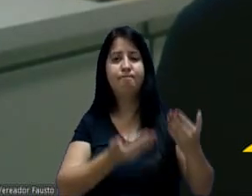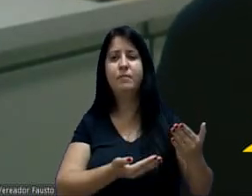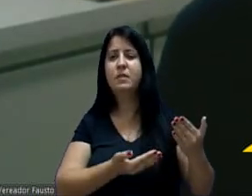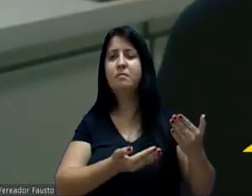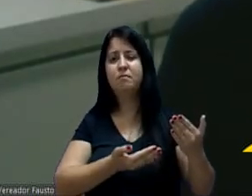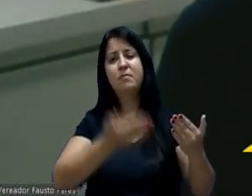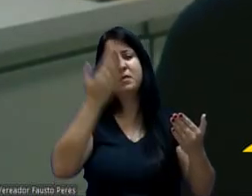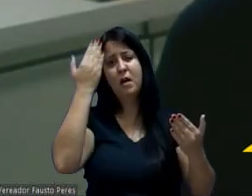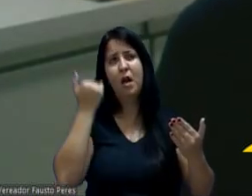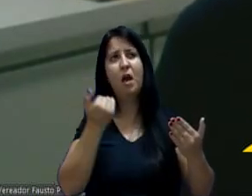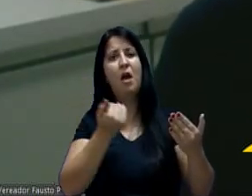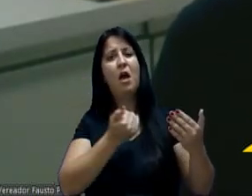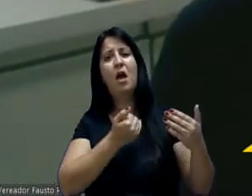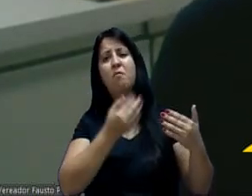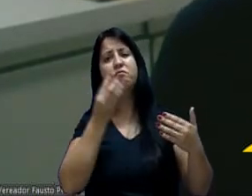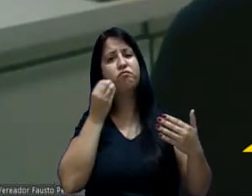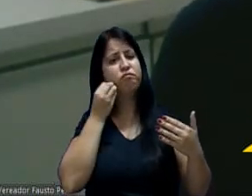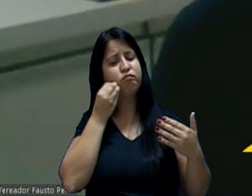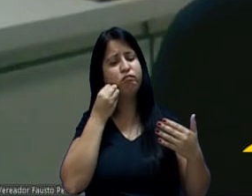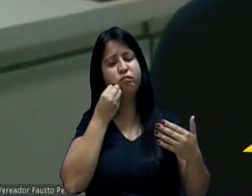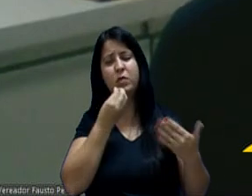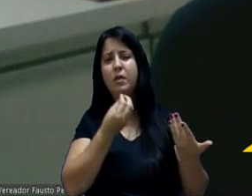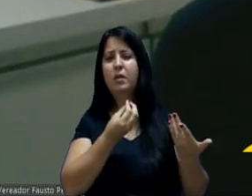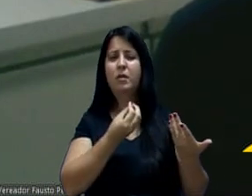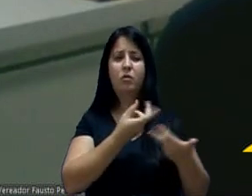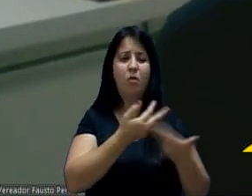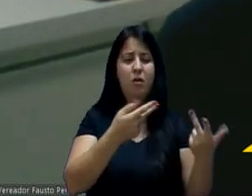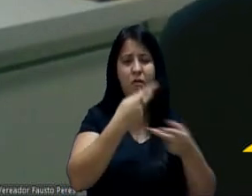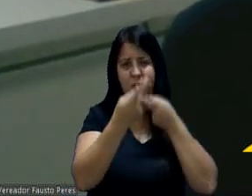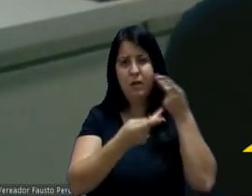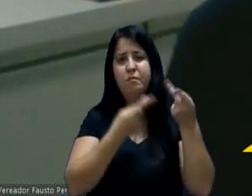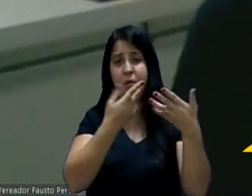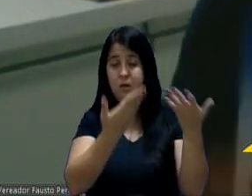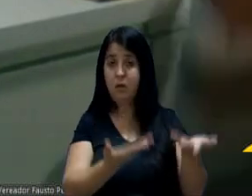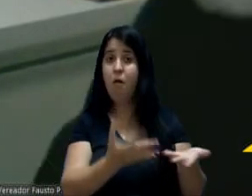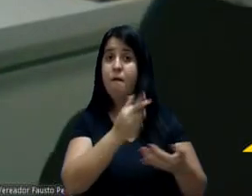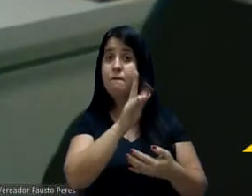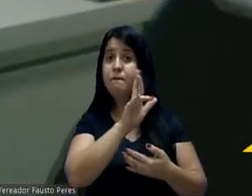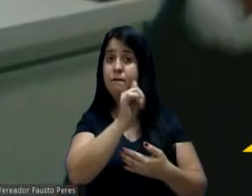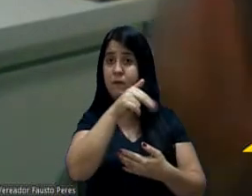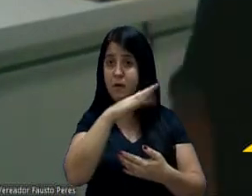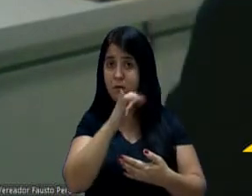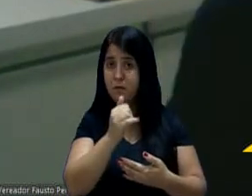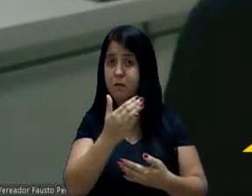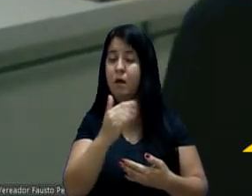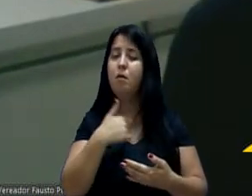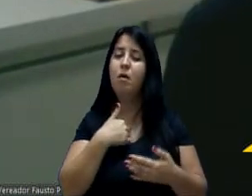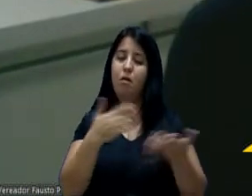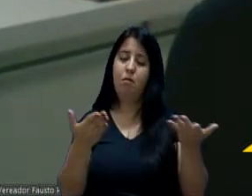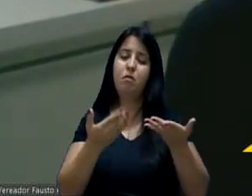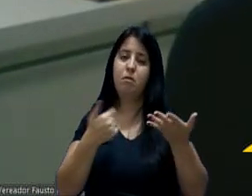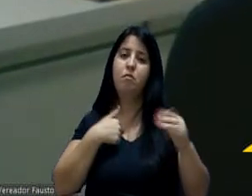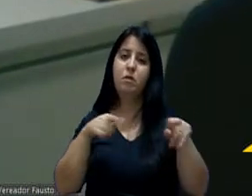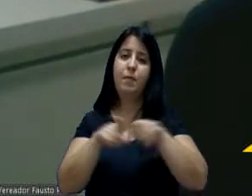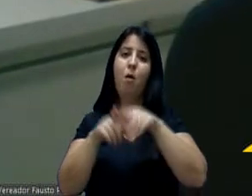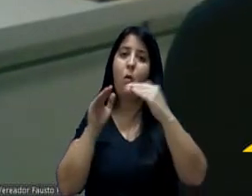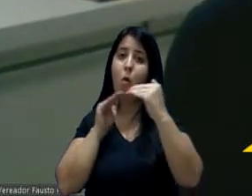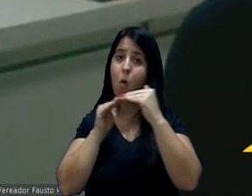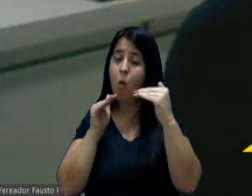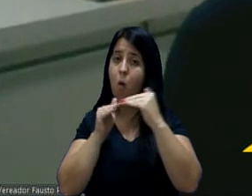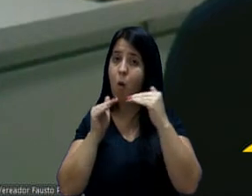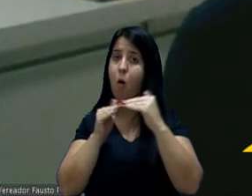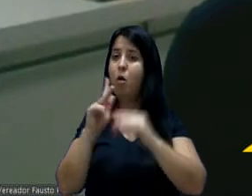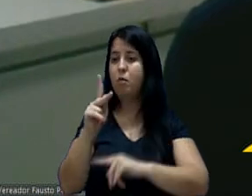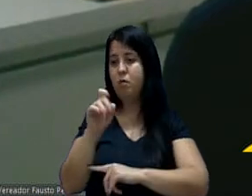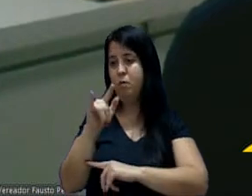maduro, né? nos seus posicionamentos aí. Então, eu França, nesse momento, eu compartilho muito desse discurso do